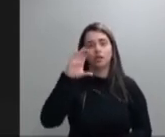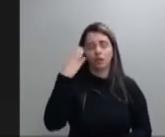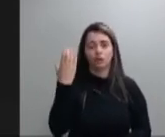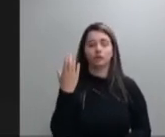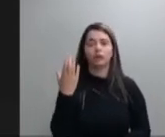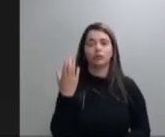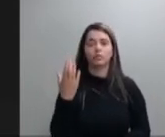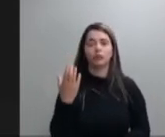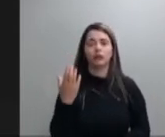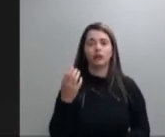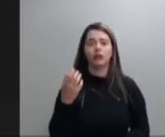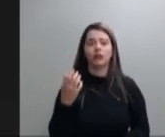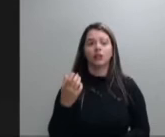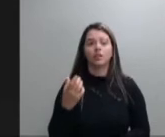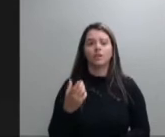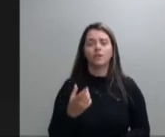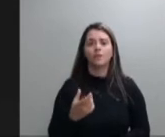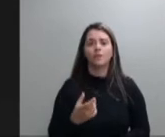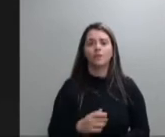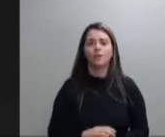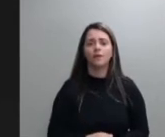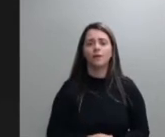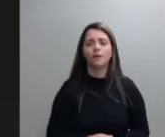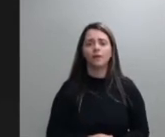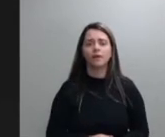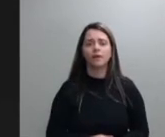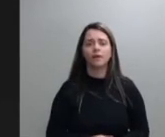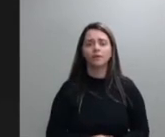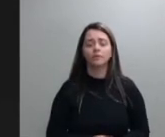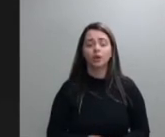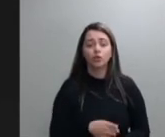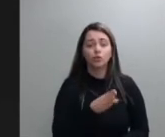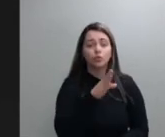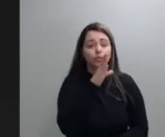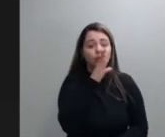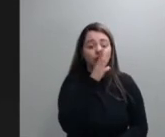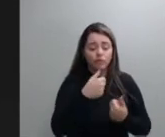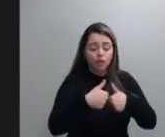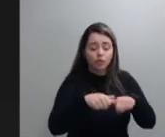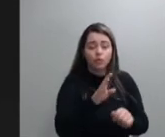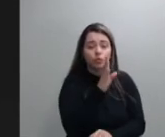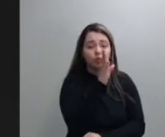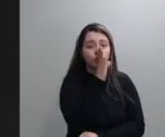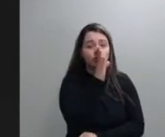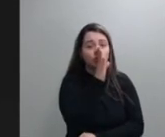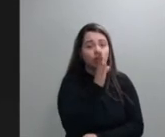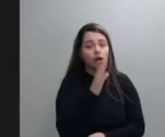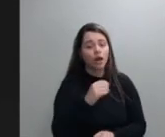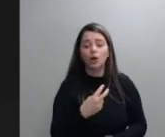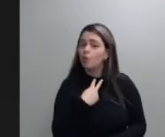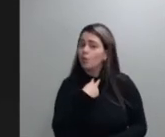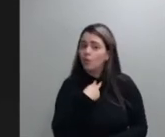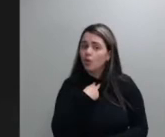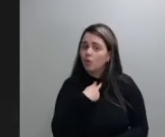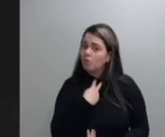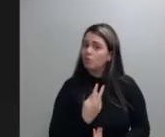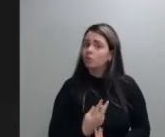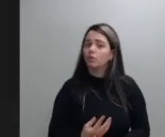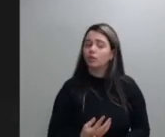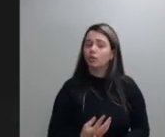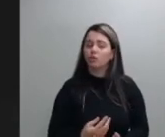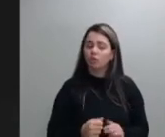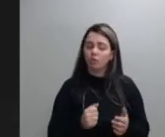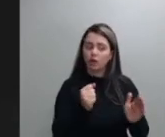usufruído dessa sua autonomia e suprindo a omissão constante no edital inaugural fixando em